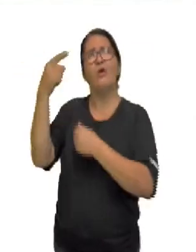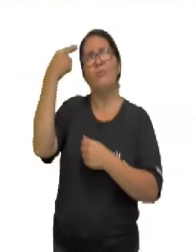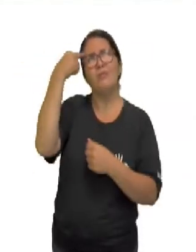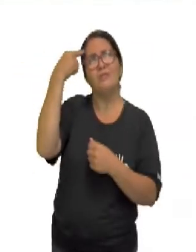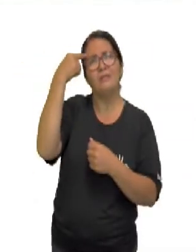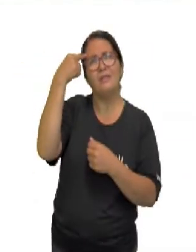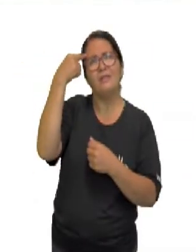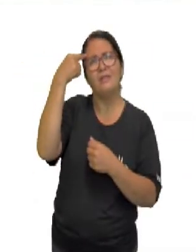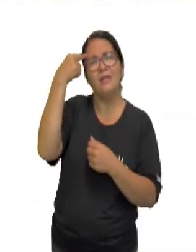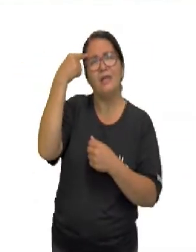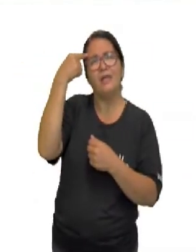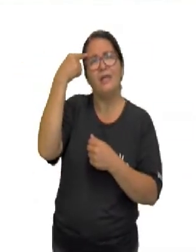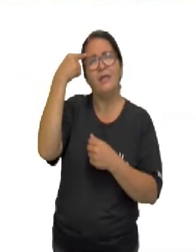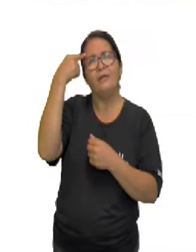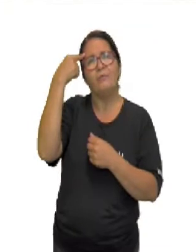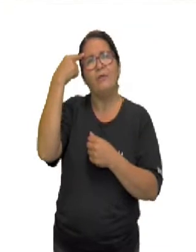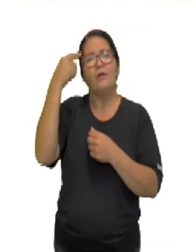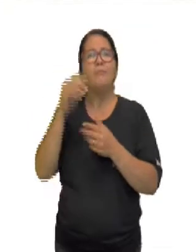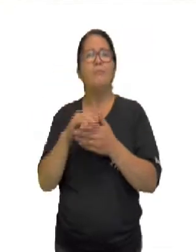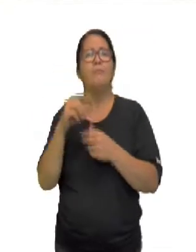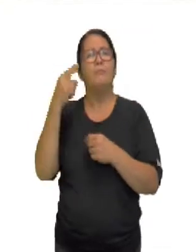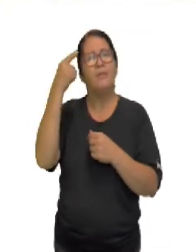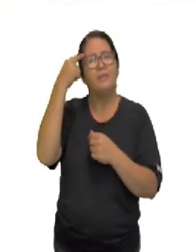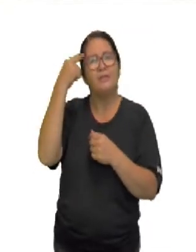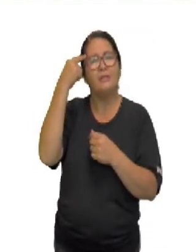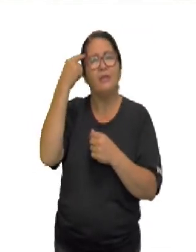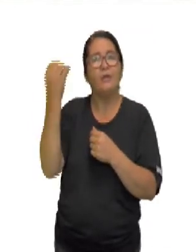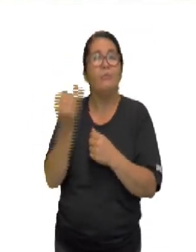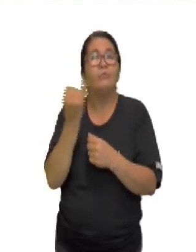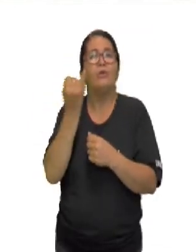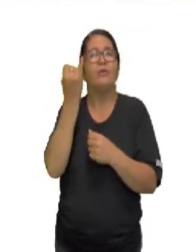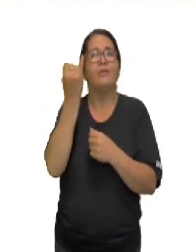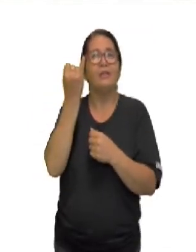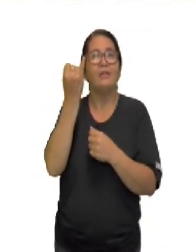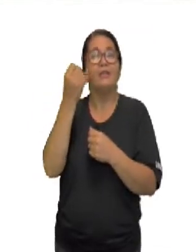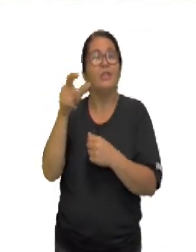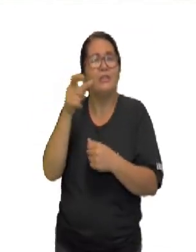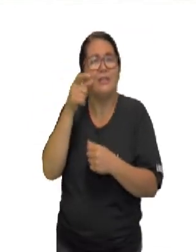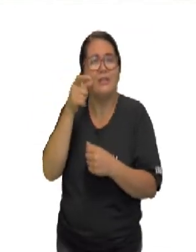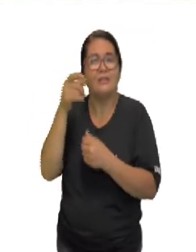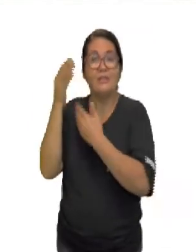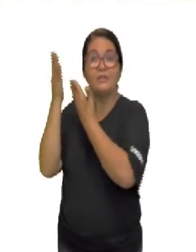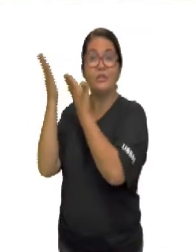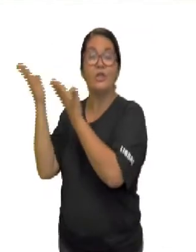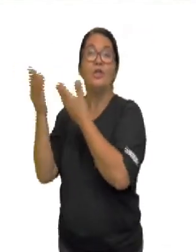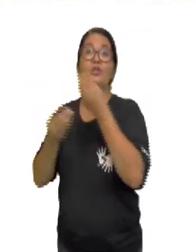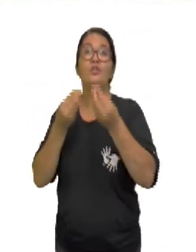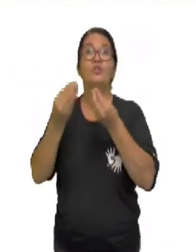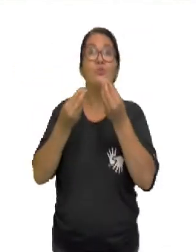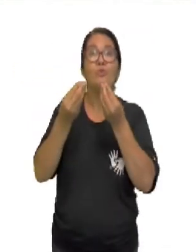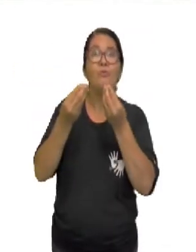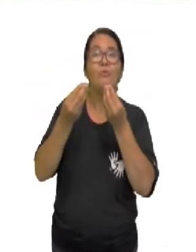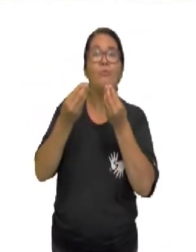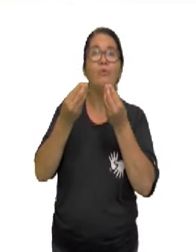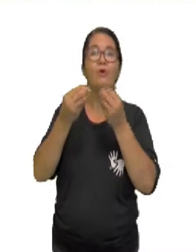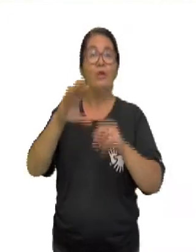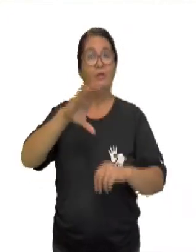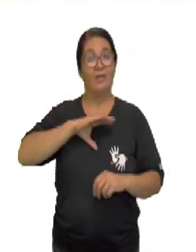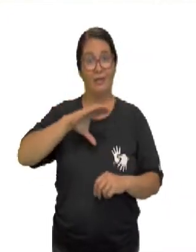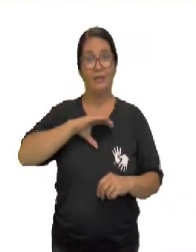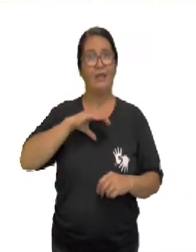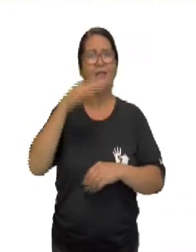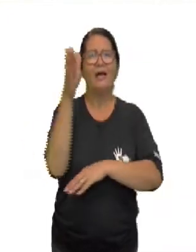curiosidade, ok? É bastante interessante que a folha da bandeira do Canadá não é